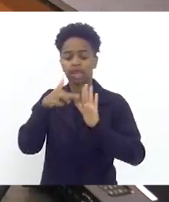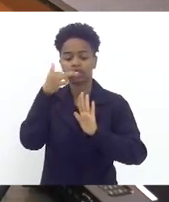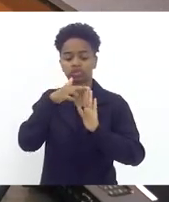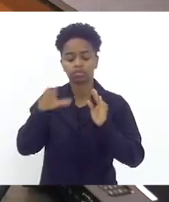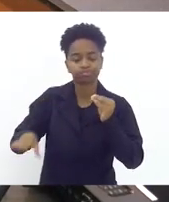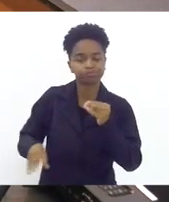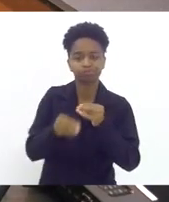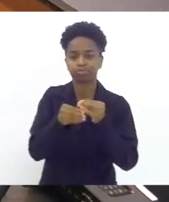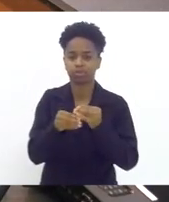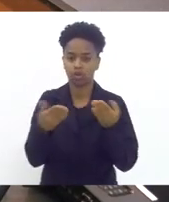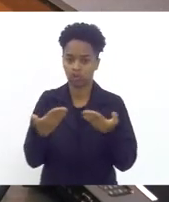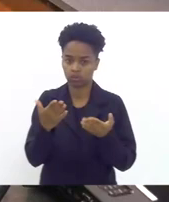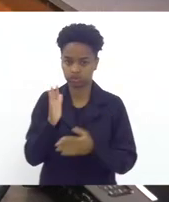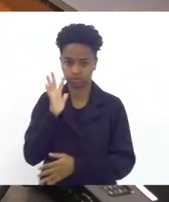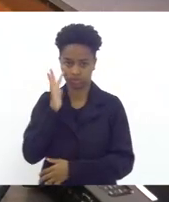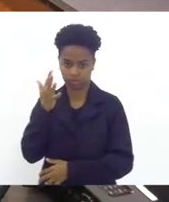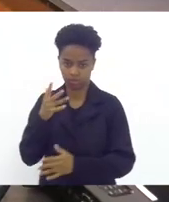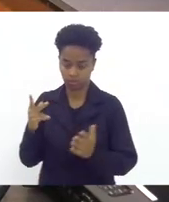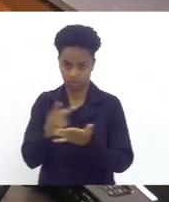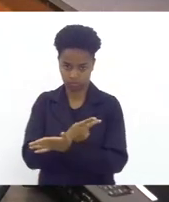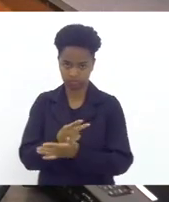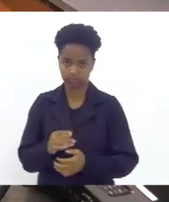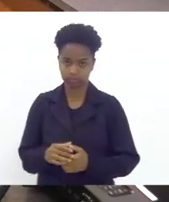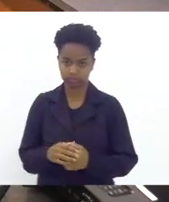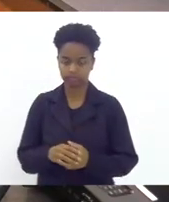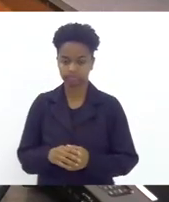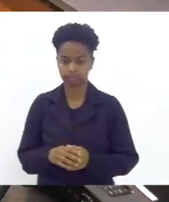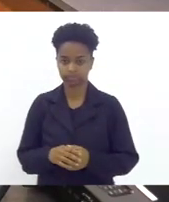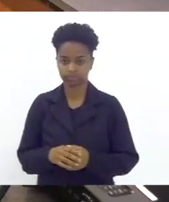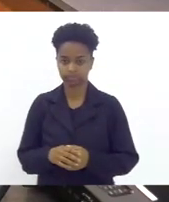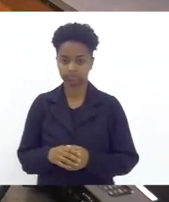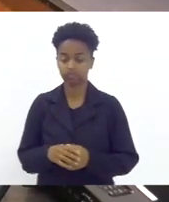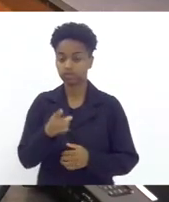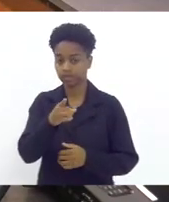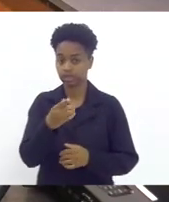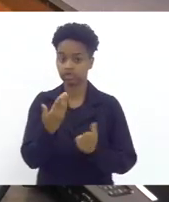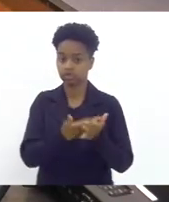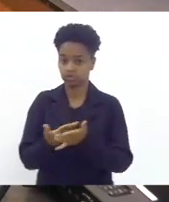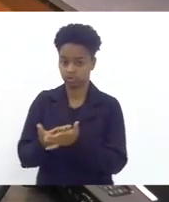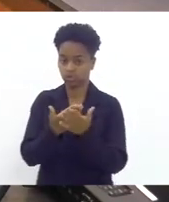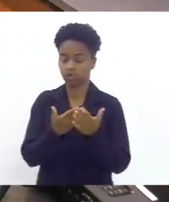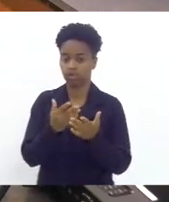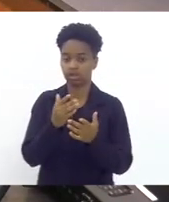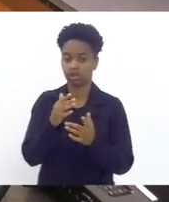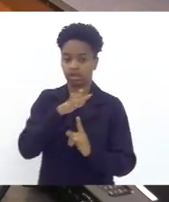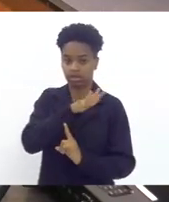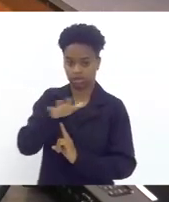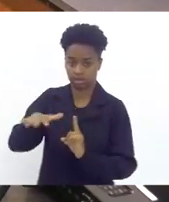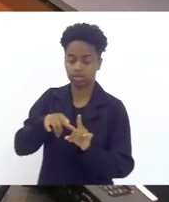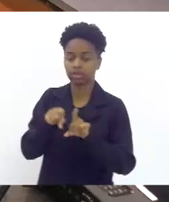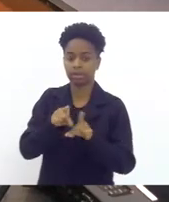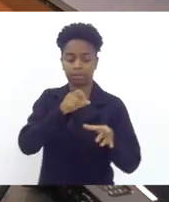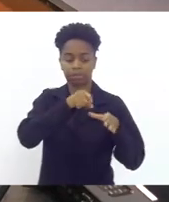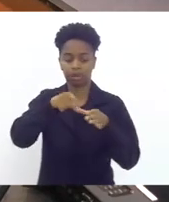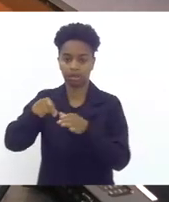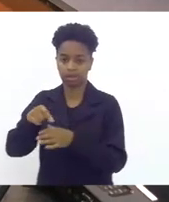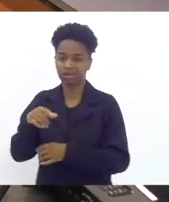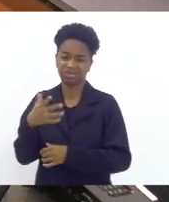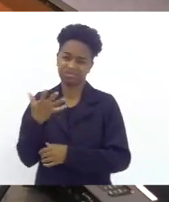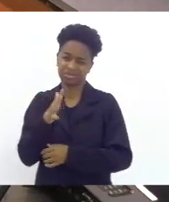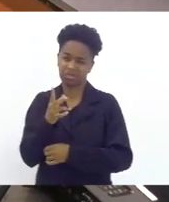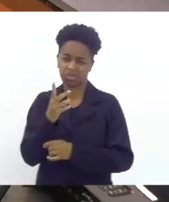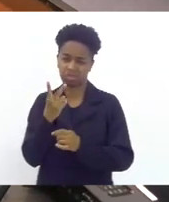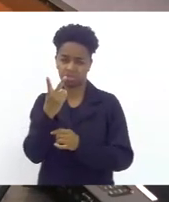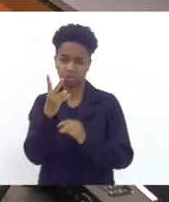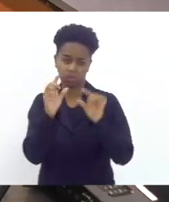Nossa desse encontro você que é um ecologista é um plantador dois ou três pontos com uma linha